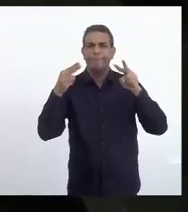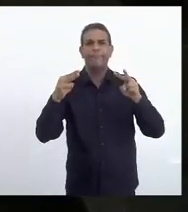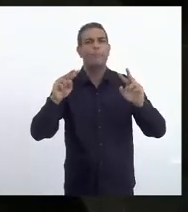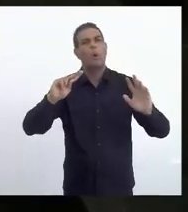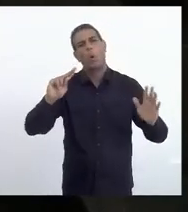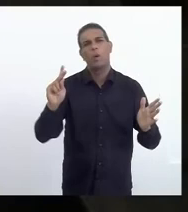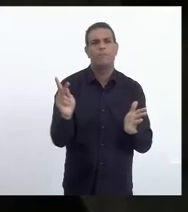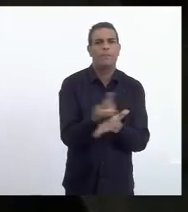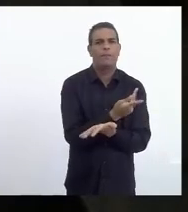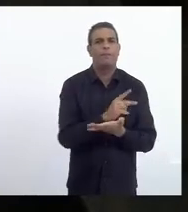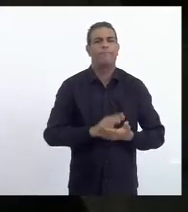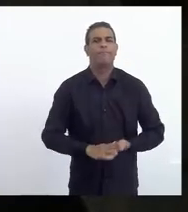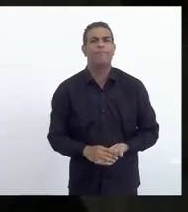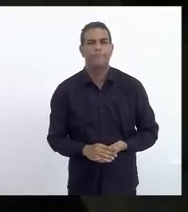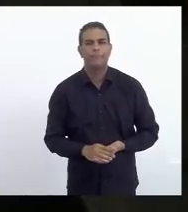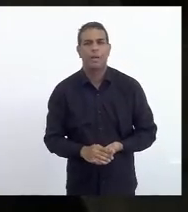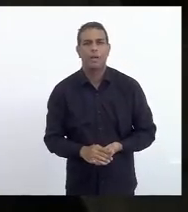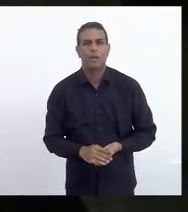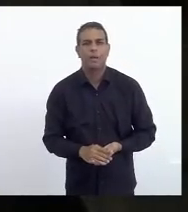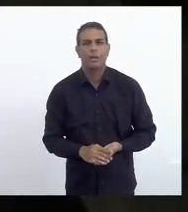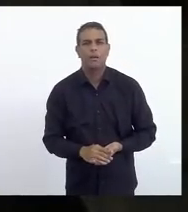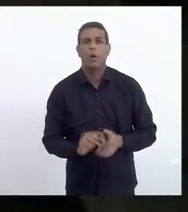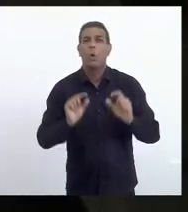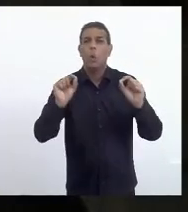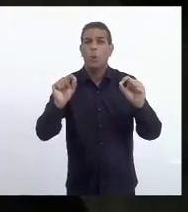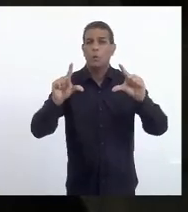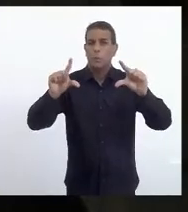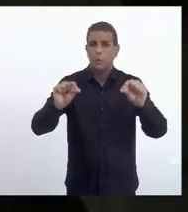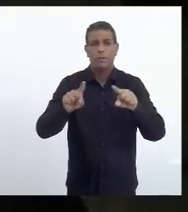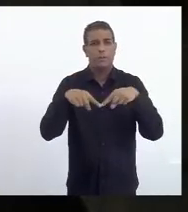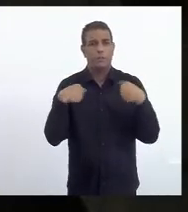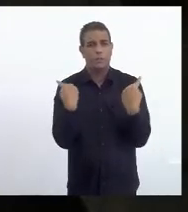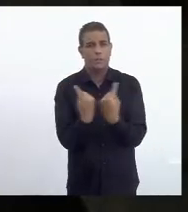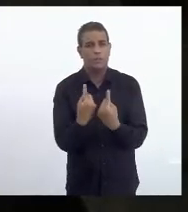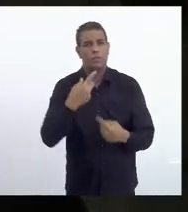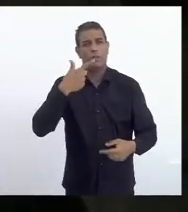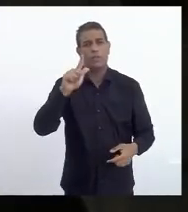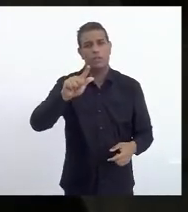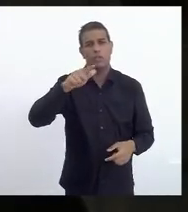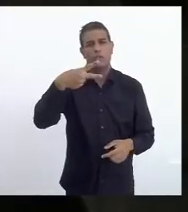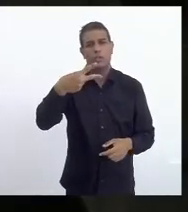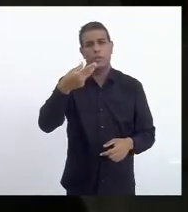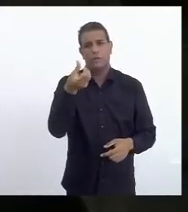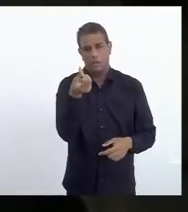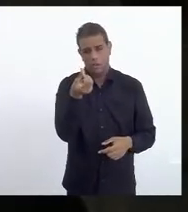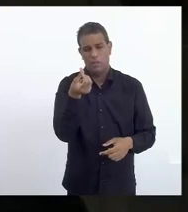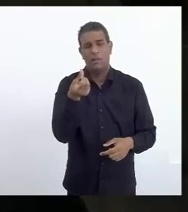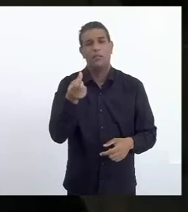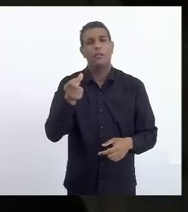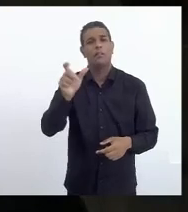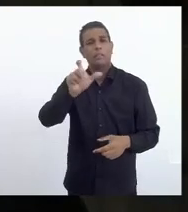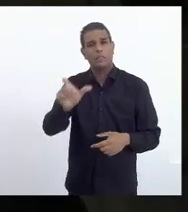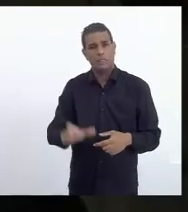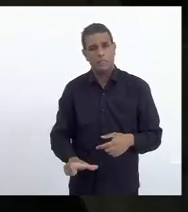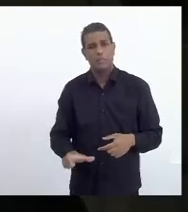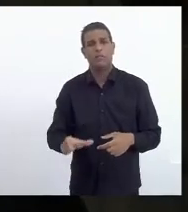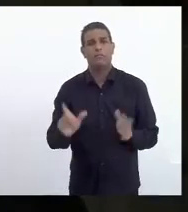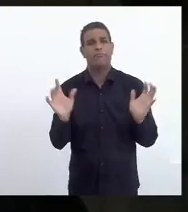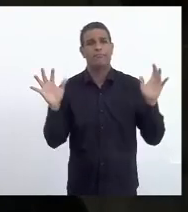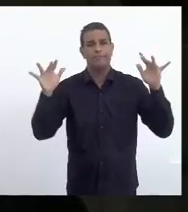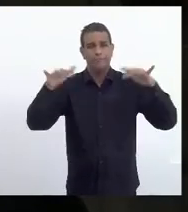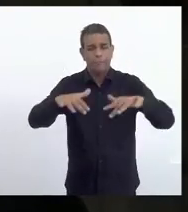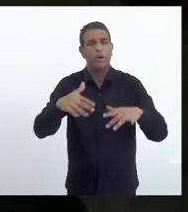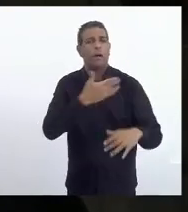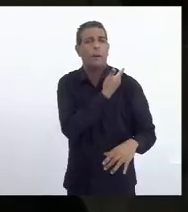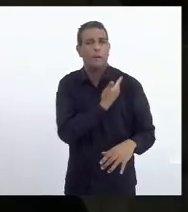o que aconteceu ao final e da última reunião do G20 na Itália em que a delegação do